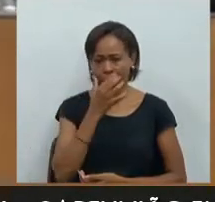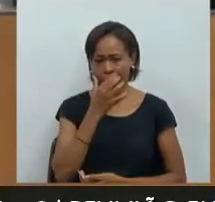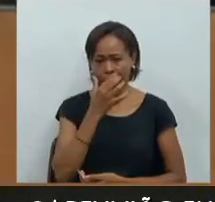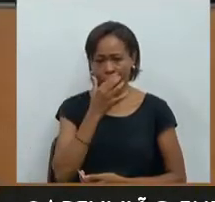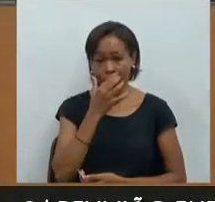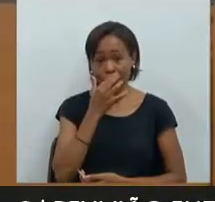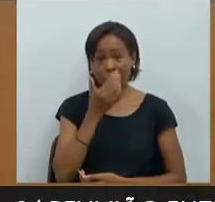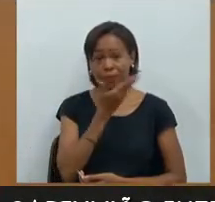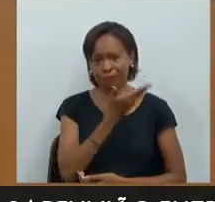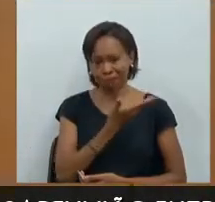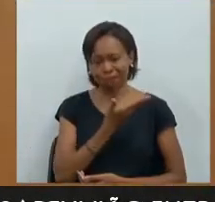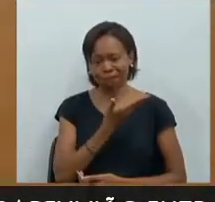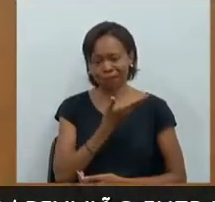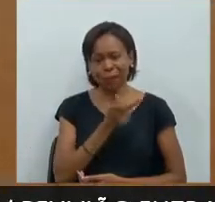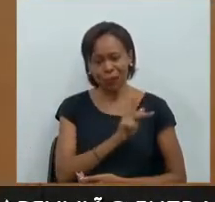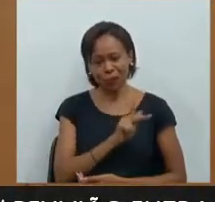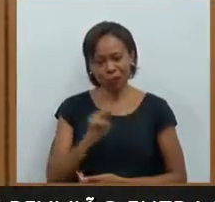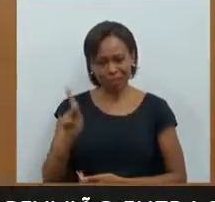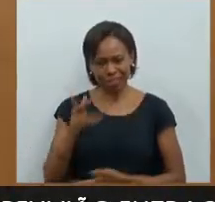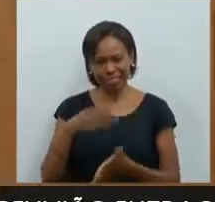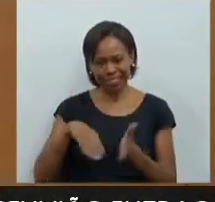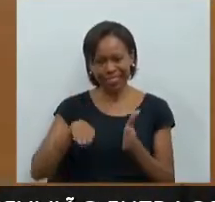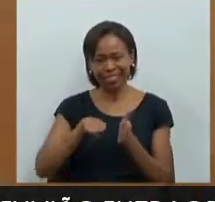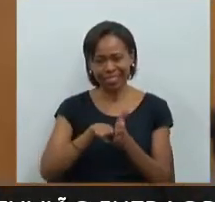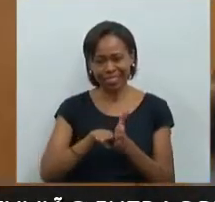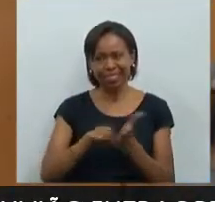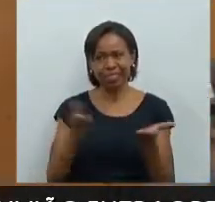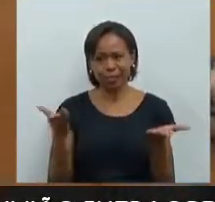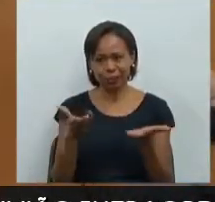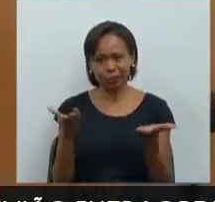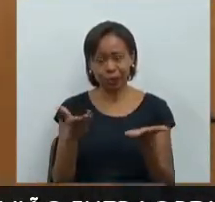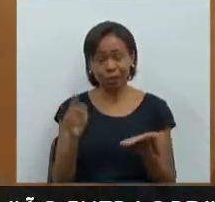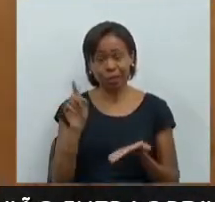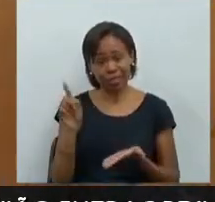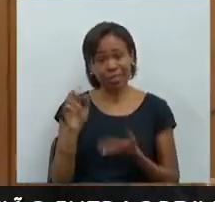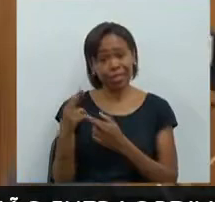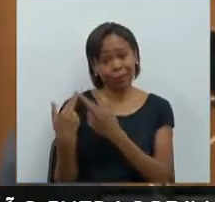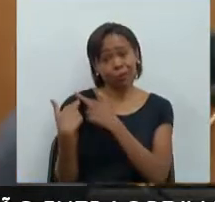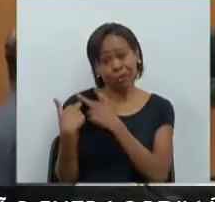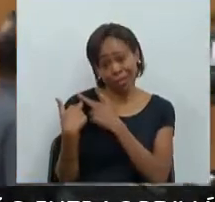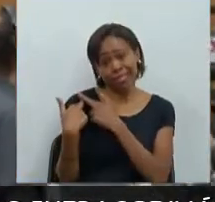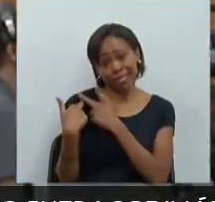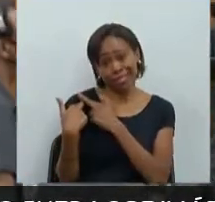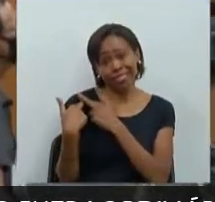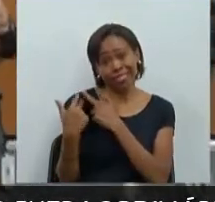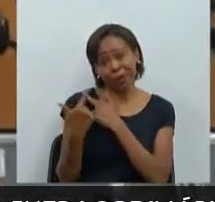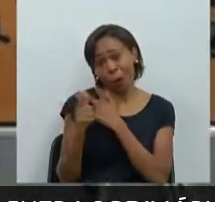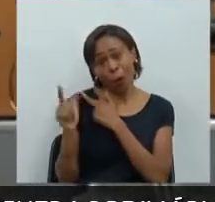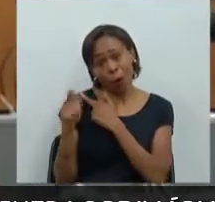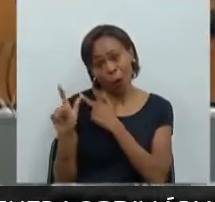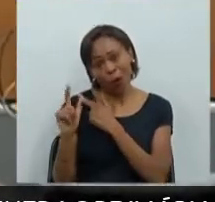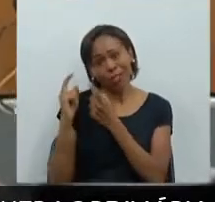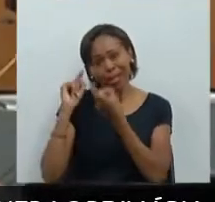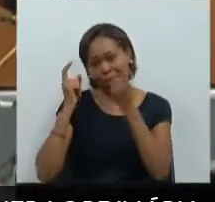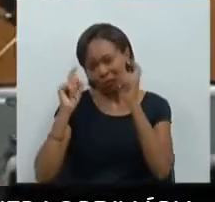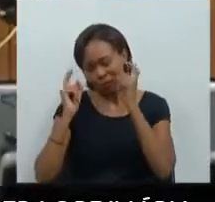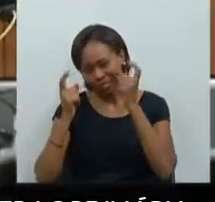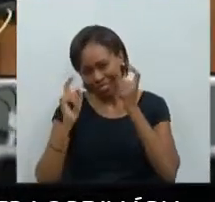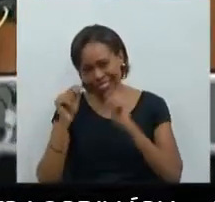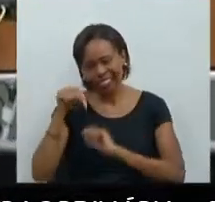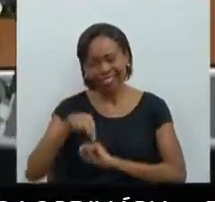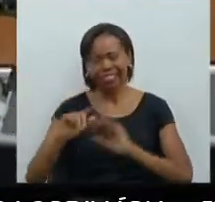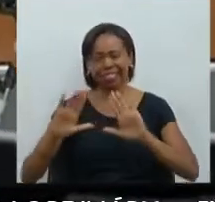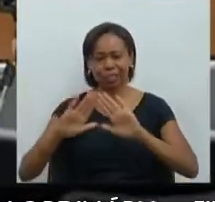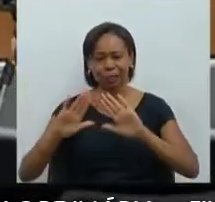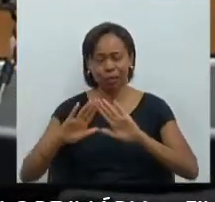o nosso presidente, né? Cumprindo uma obrigação também da Assembleia, porque às vezes a gente tem que se virar aqui, ser dois, três, quatro. Estava também, ele